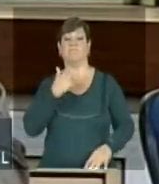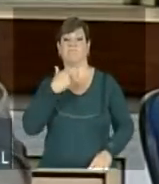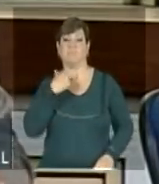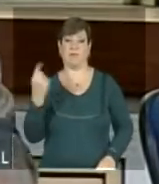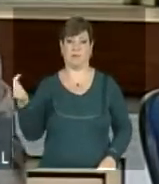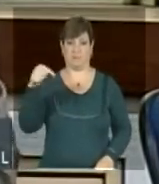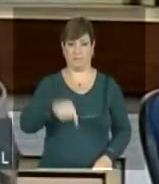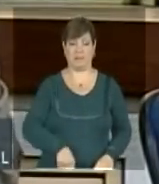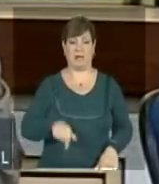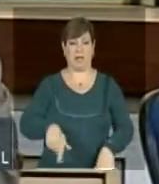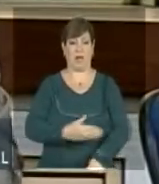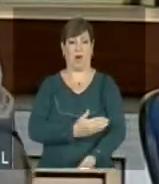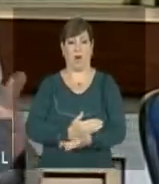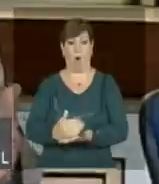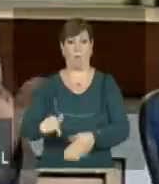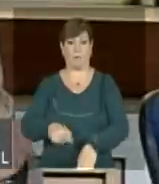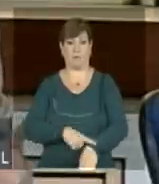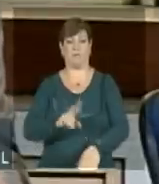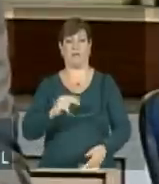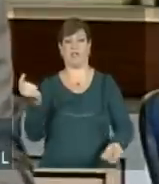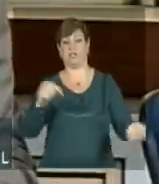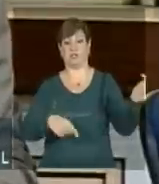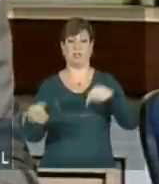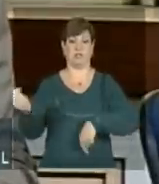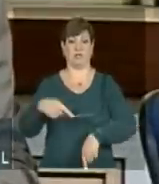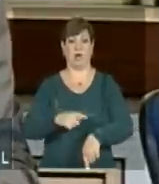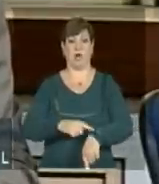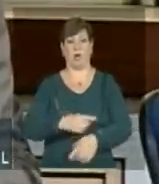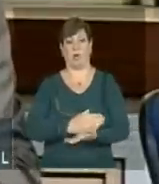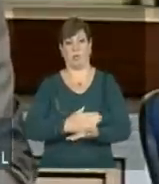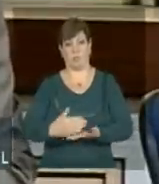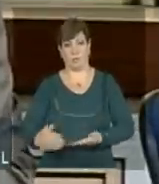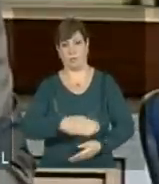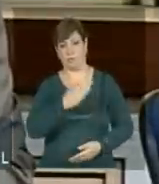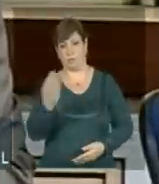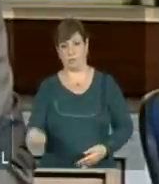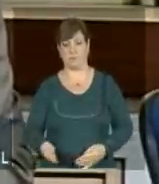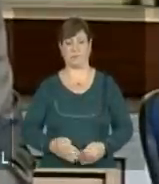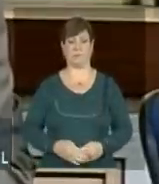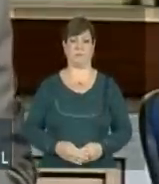neste início e vão chegar no decorrer do processo, né?